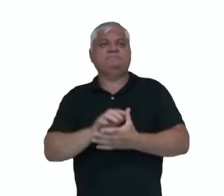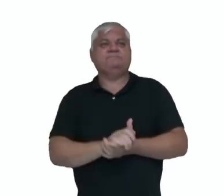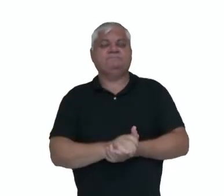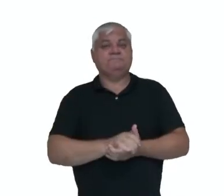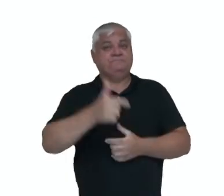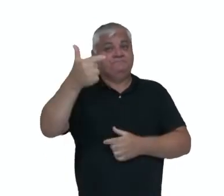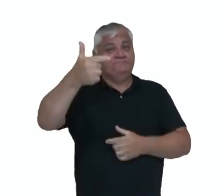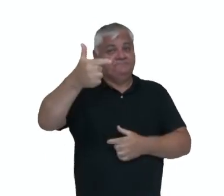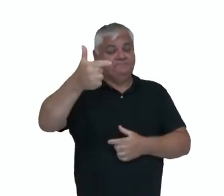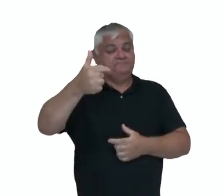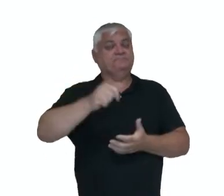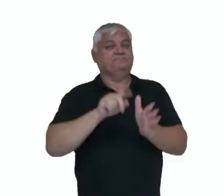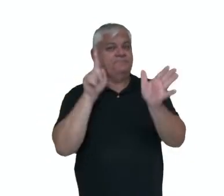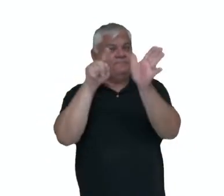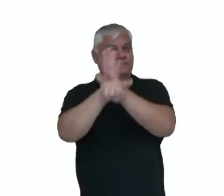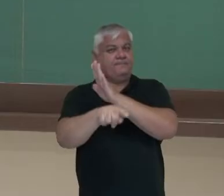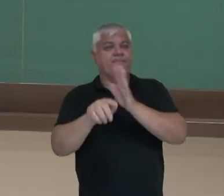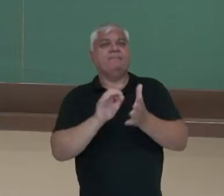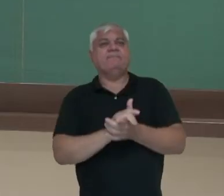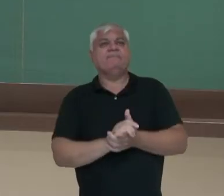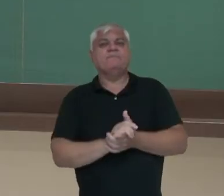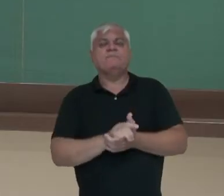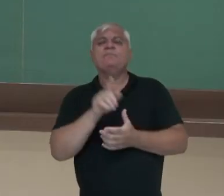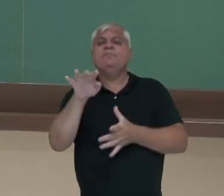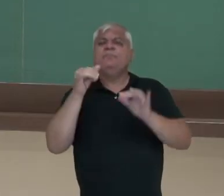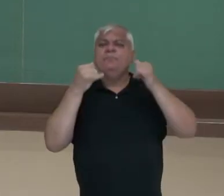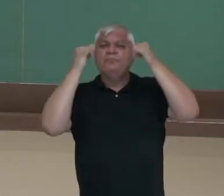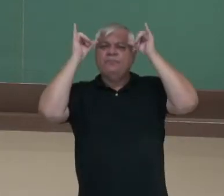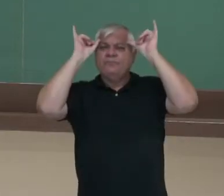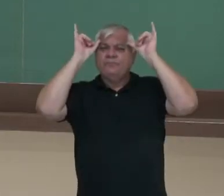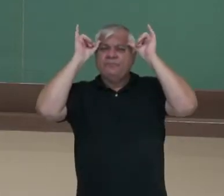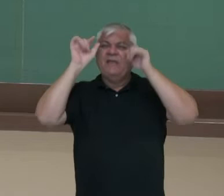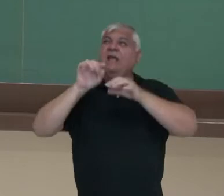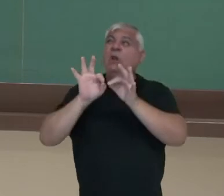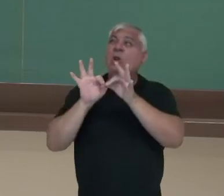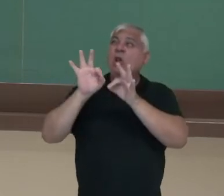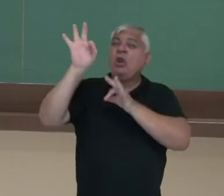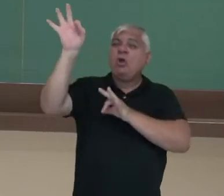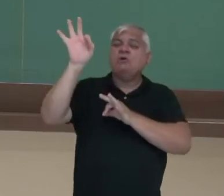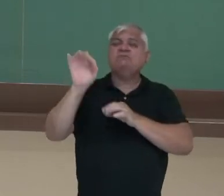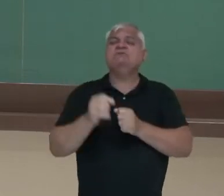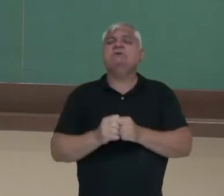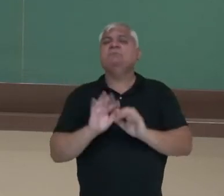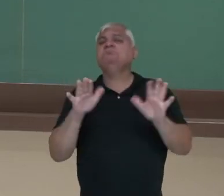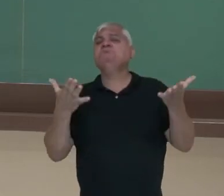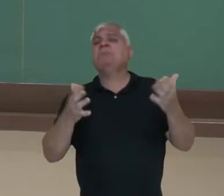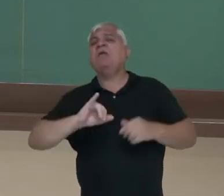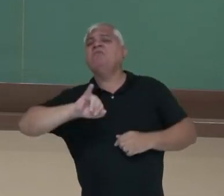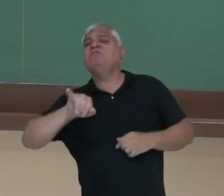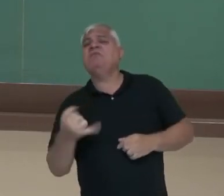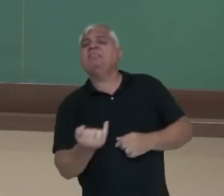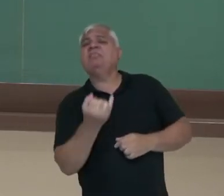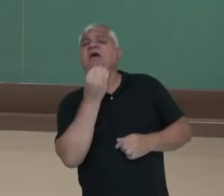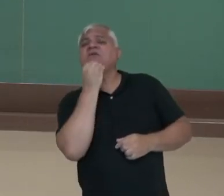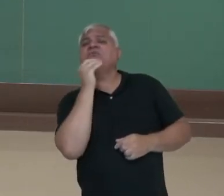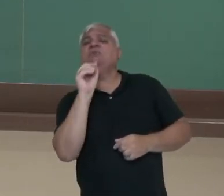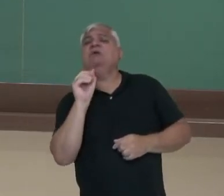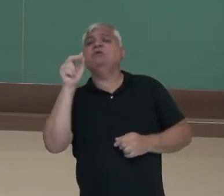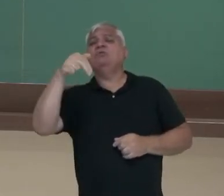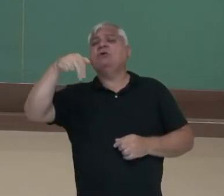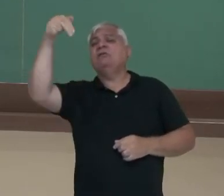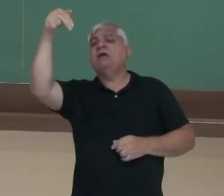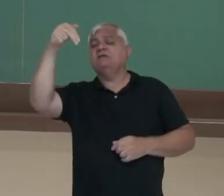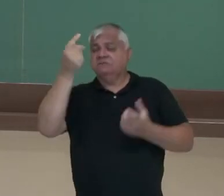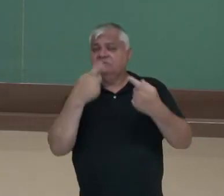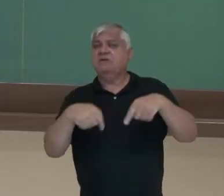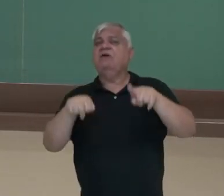Próxima perguntinha, sobre as vantagens da pecuária no sertão do Brasil colonial. Explique quais eram as vantagens dessa atividade na região nordestina. Daqui